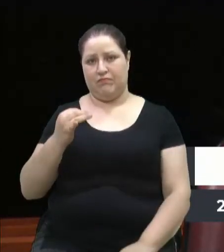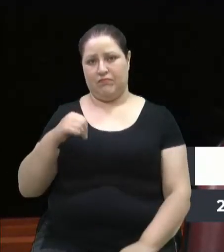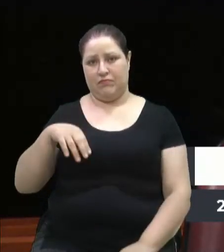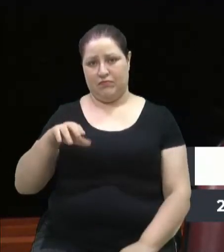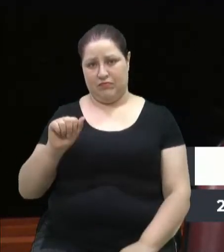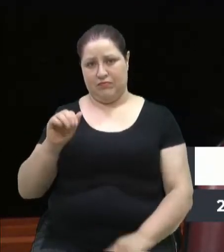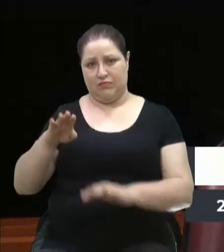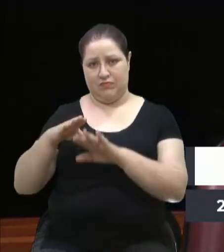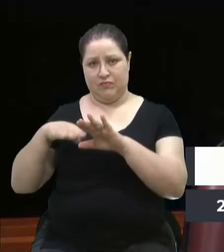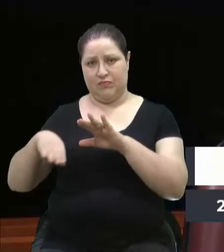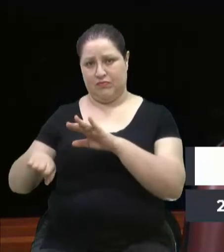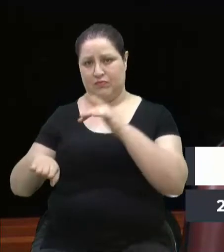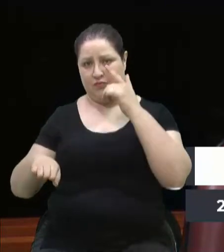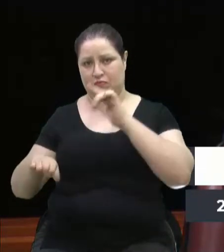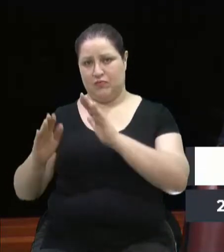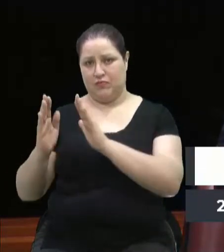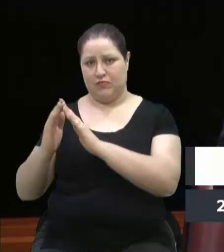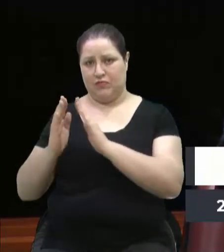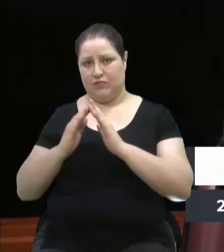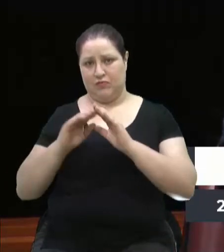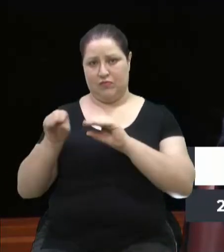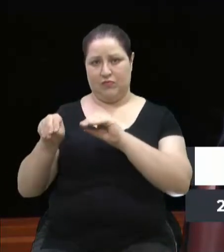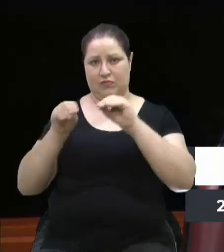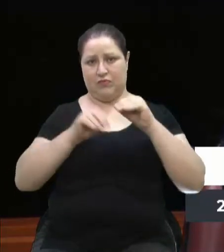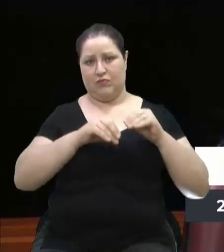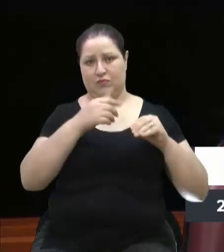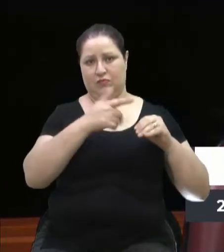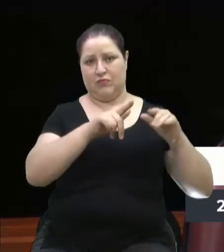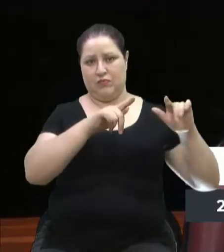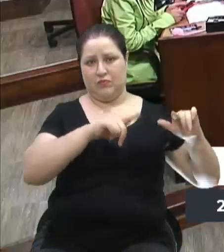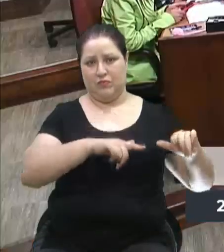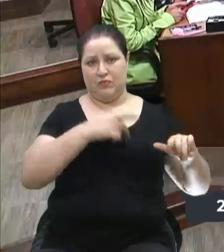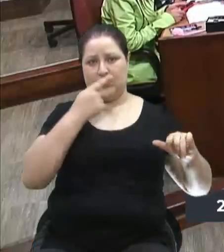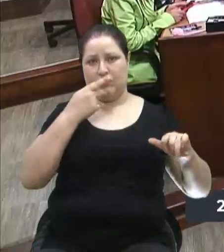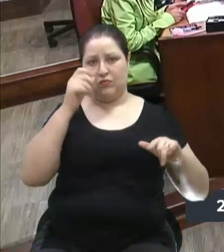Obrigado, presidente. Mais uma vez, eu reafirmo o voto favorável. Para declarar o voto.